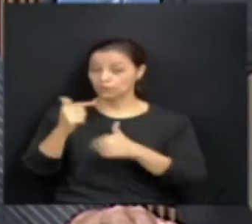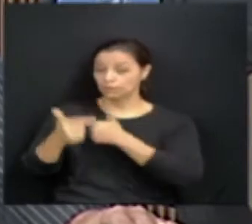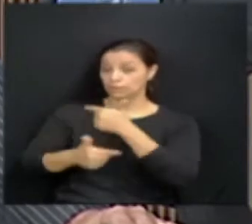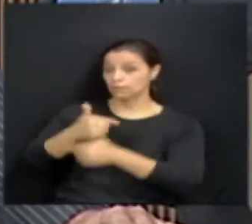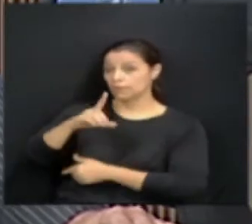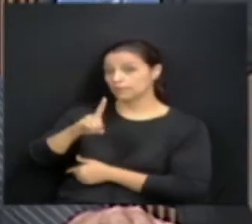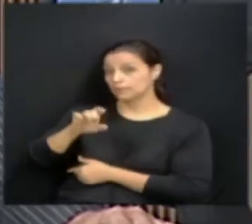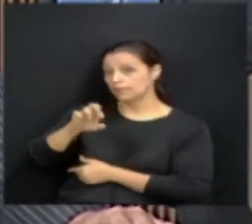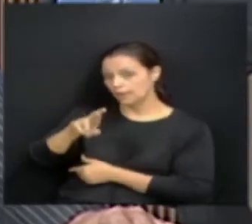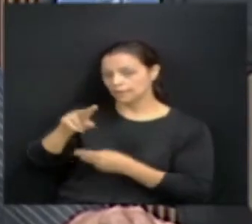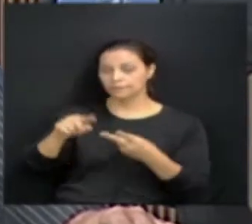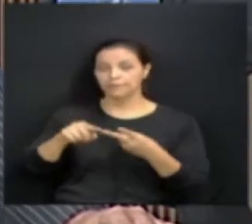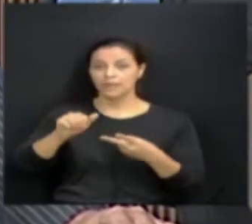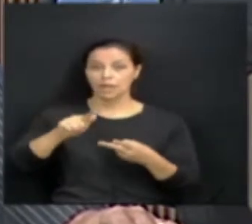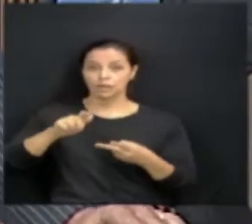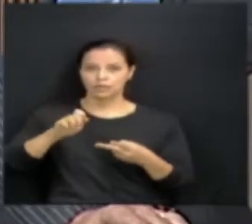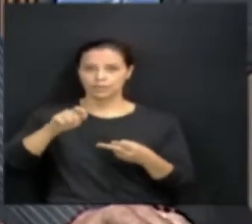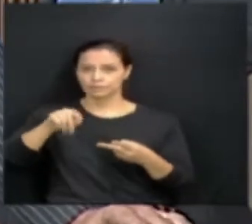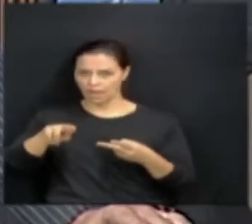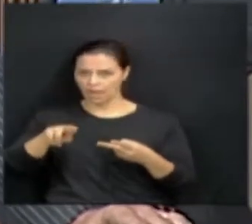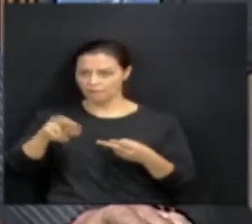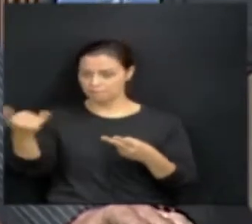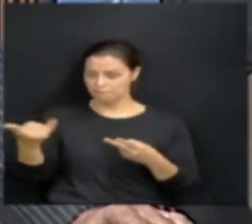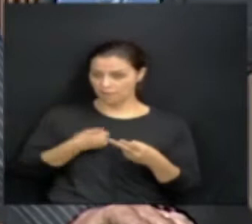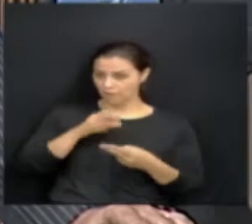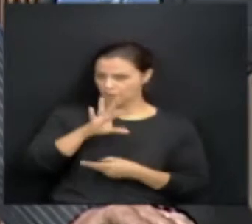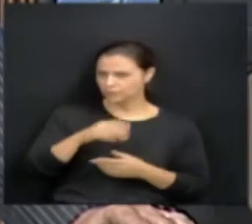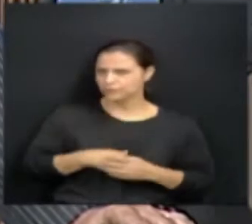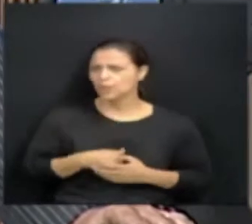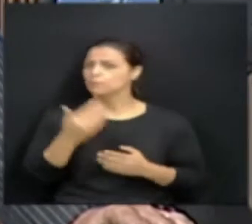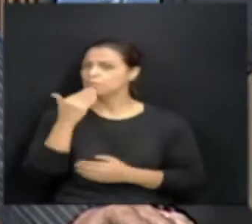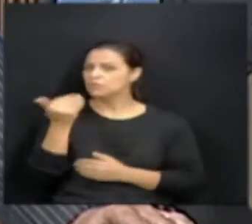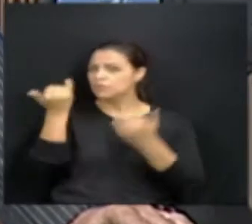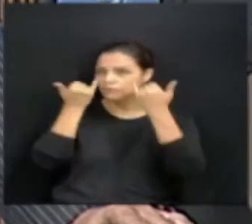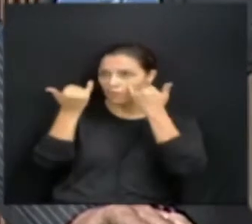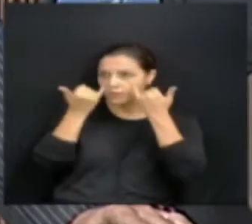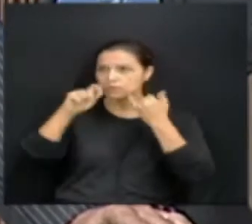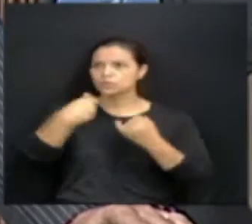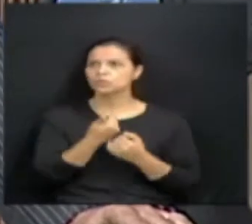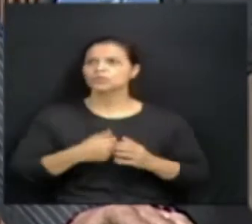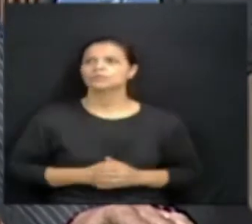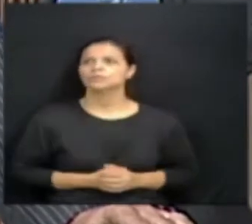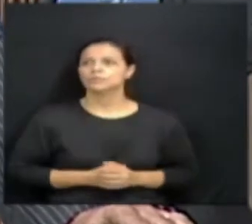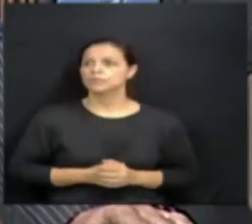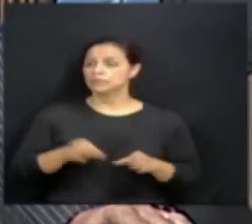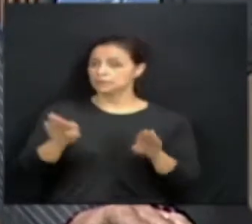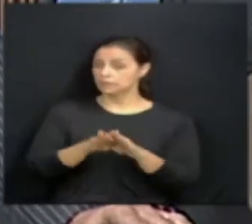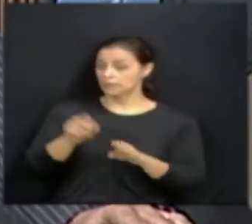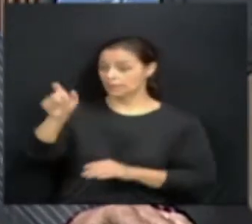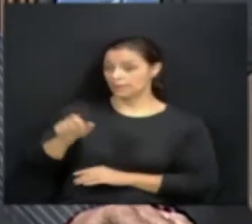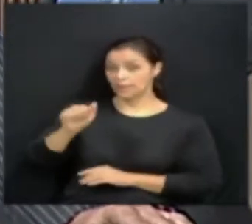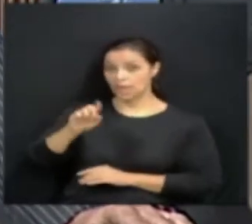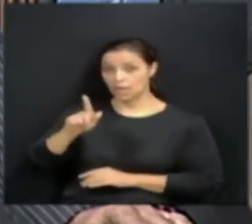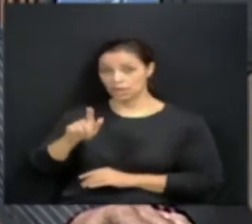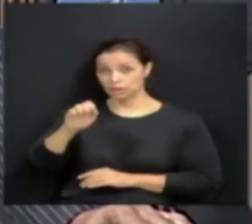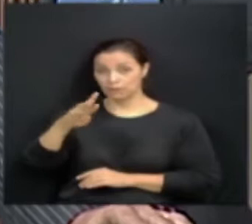e da própria AGEPAR. Eu fiquei sabendo disso. Fiz um pedido de informações para a AGEPAR pela